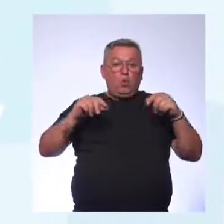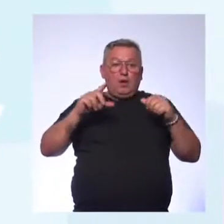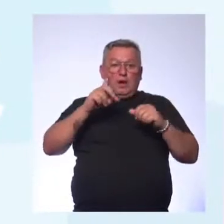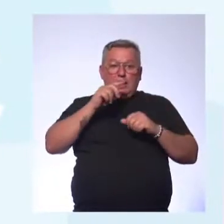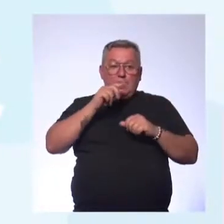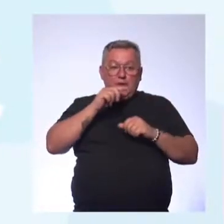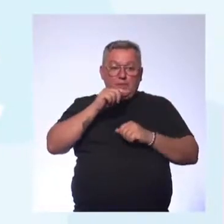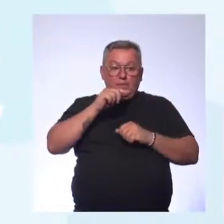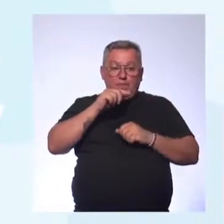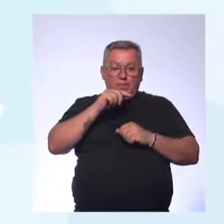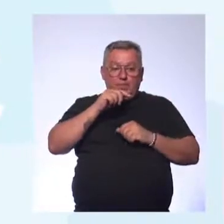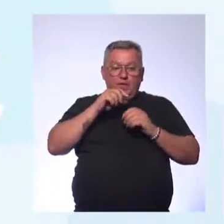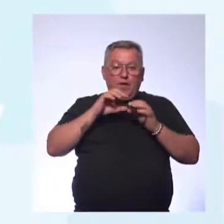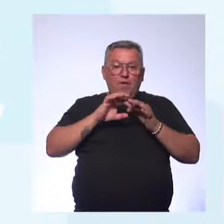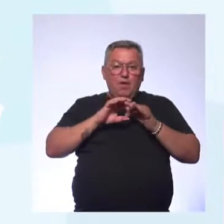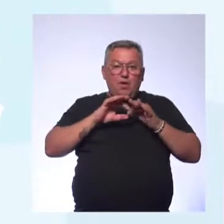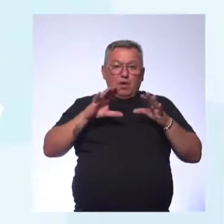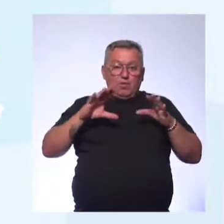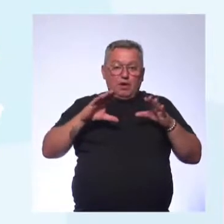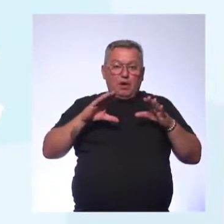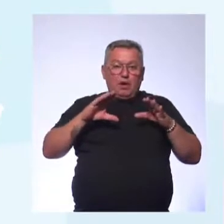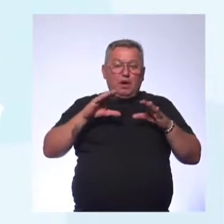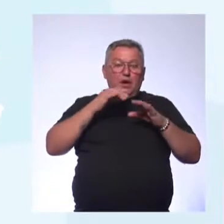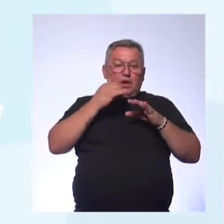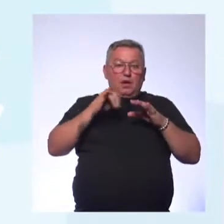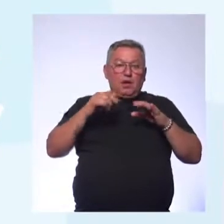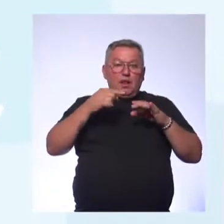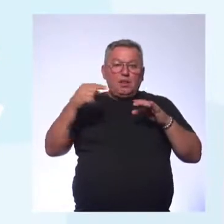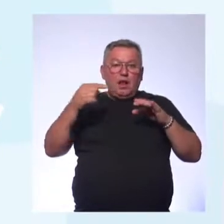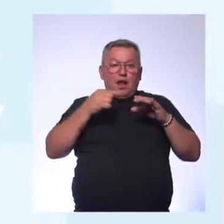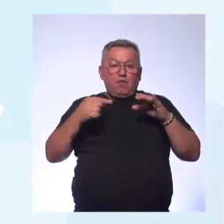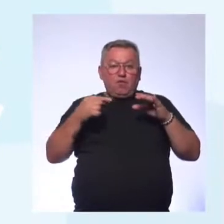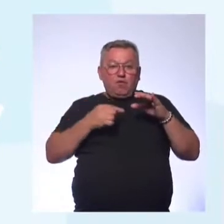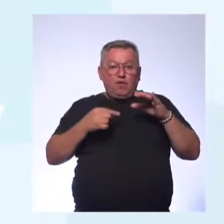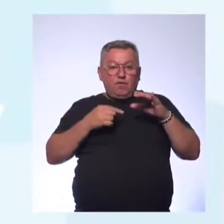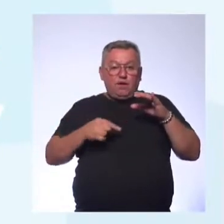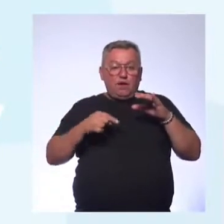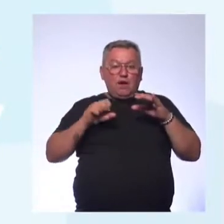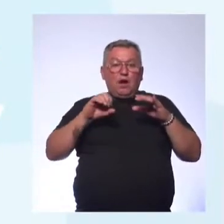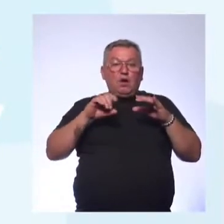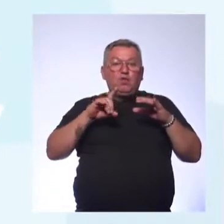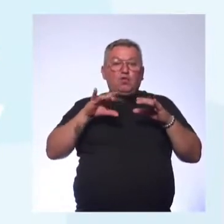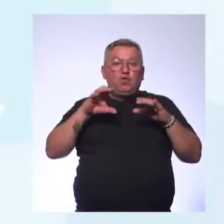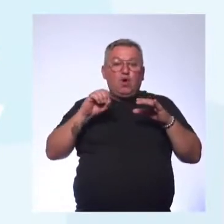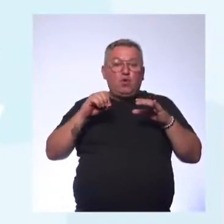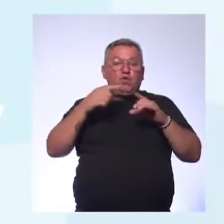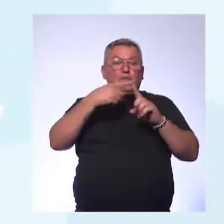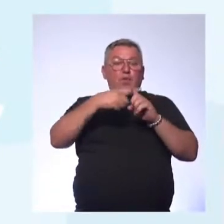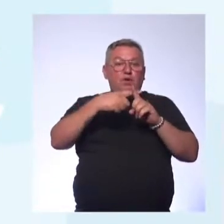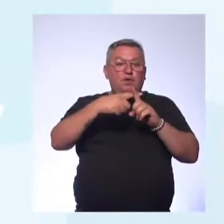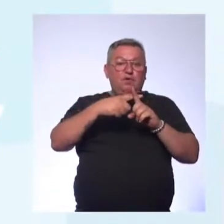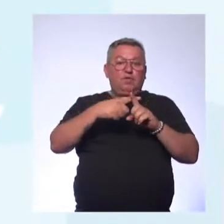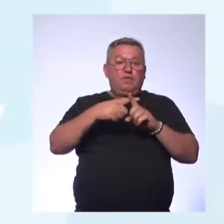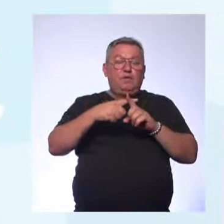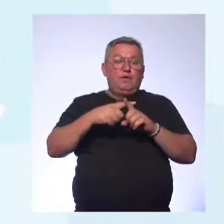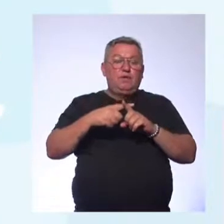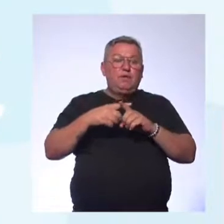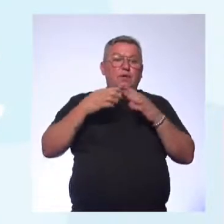água ele vai liberar o cloro com carga elétrica negativa e o sódio com carga elétrica positiva